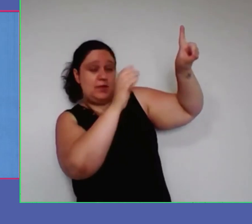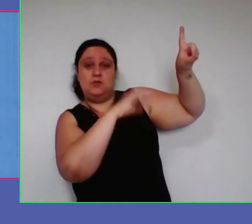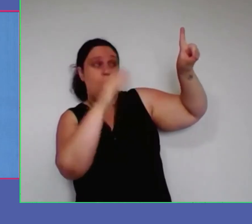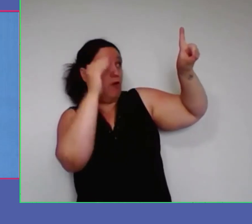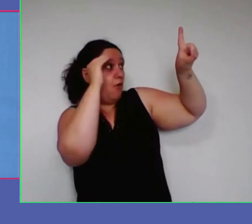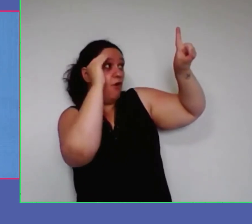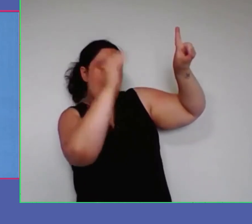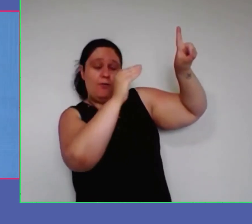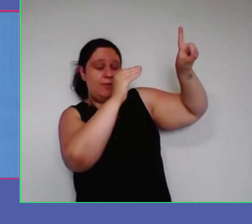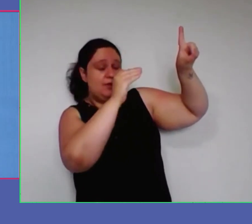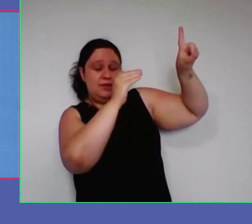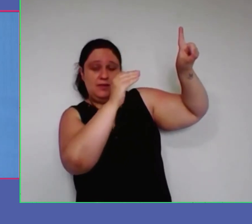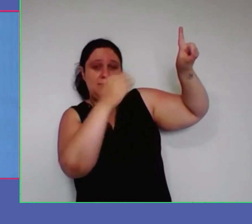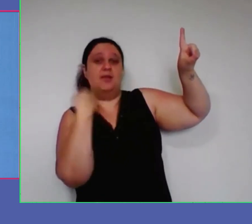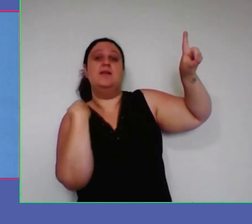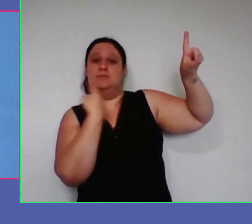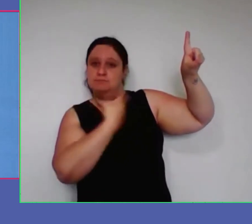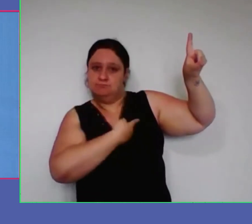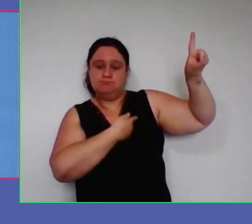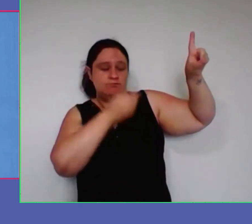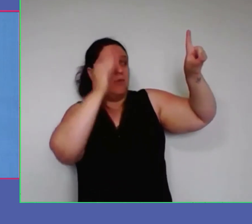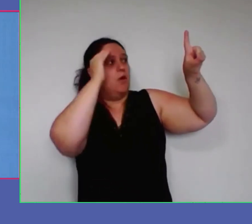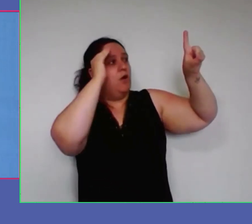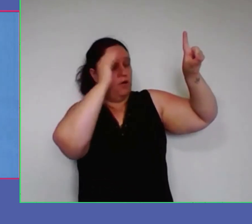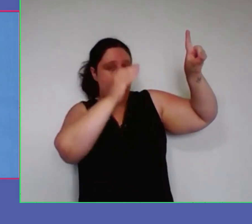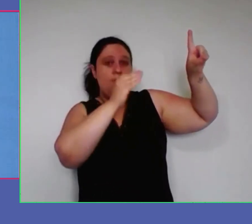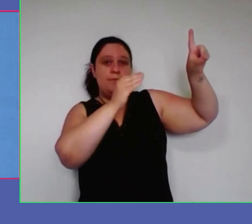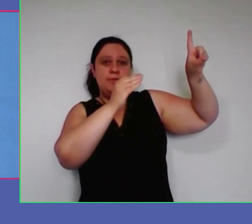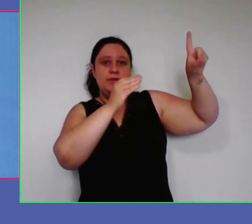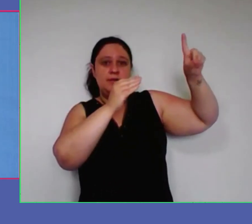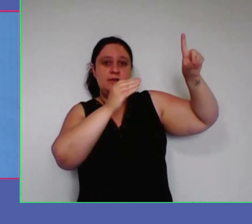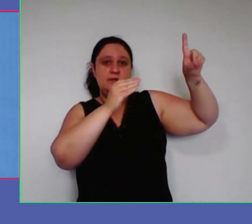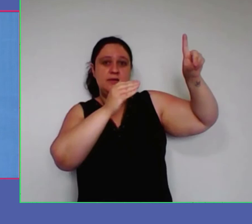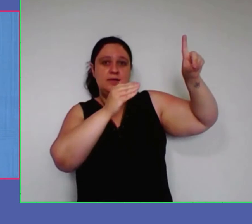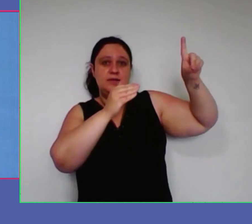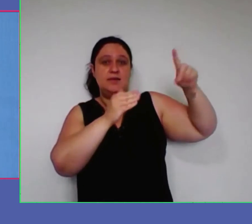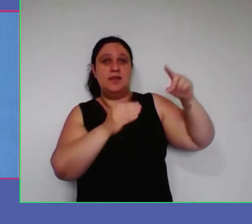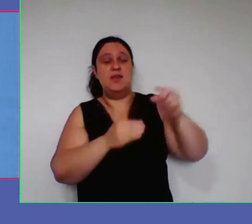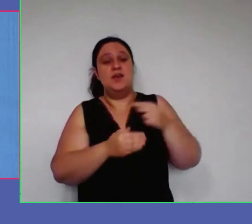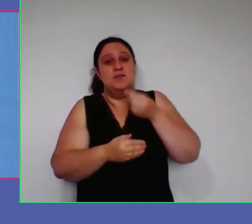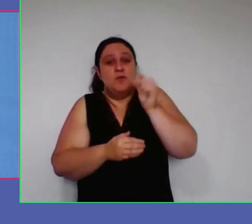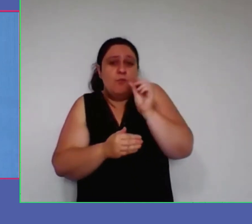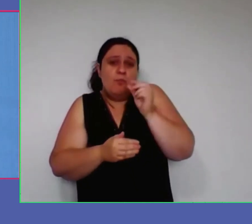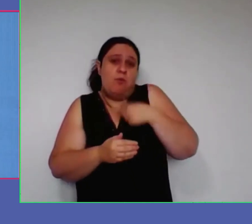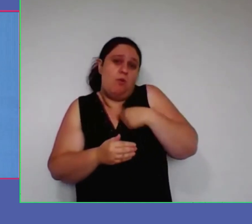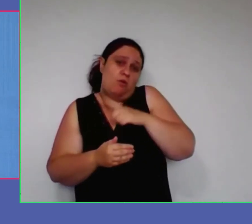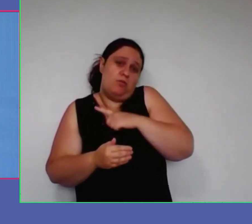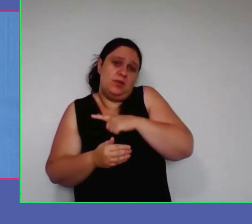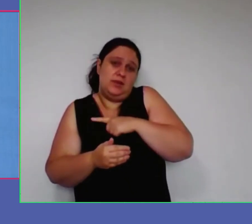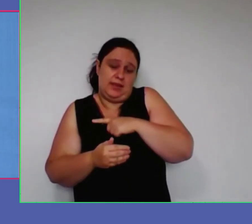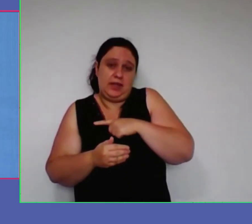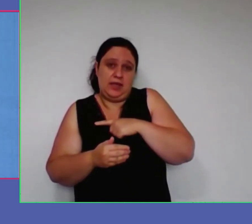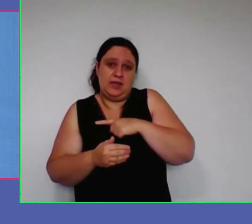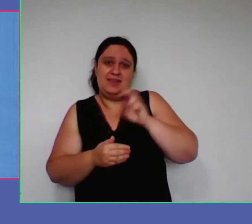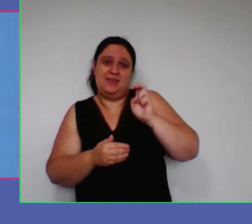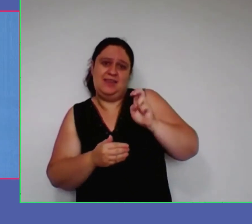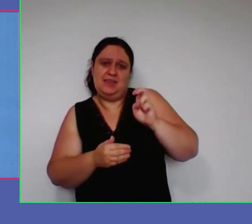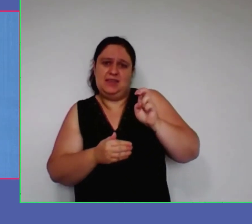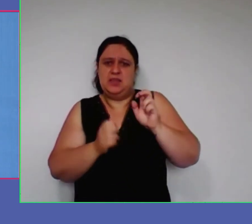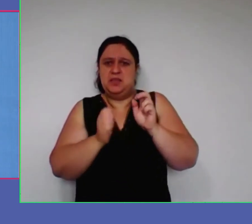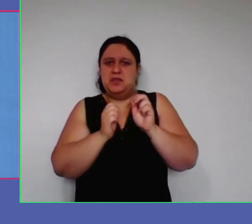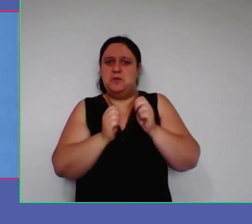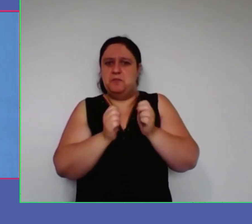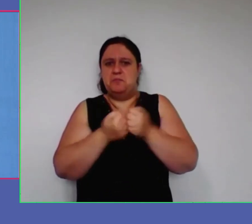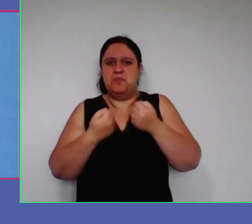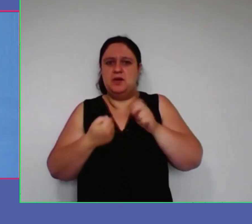somos obedientes à palavra, nós nos oferecemos o pouco que nós temos, 5 pães e 2 peixes. Entregamos na mão do Senhor, o Senhor